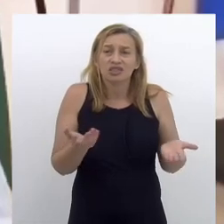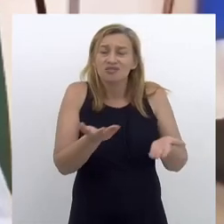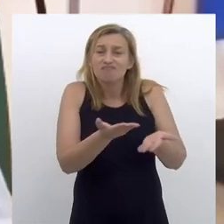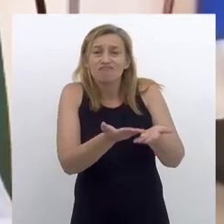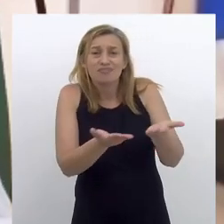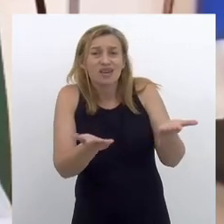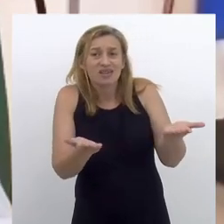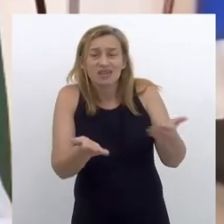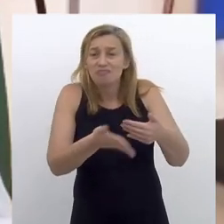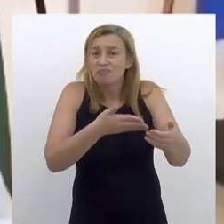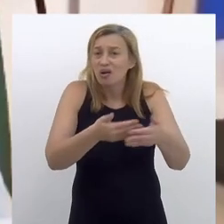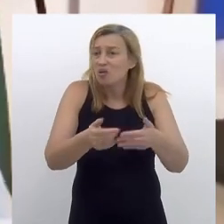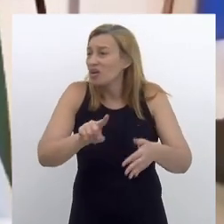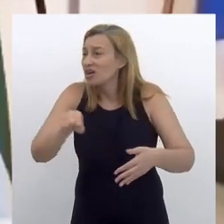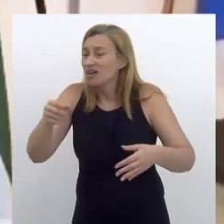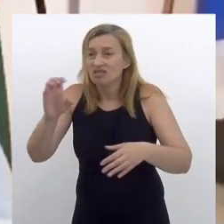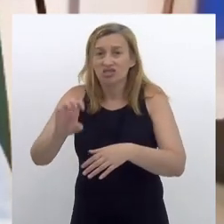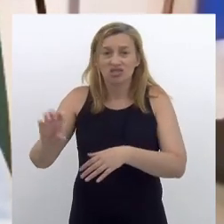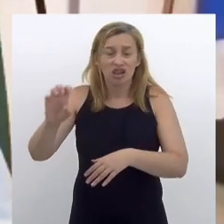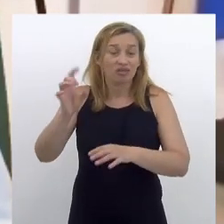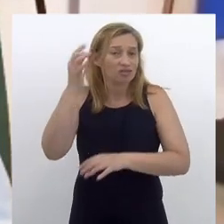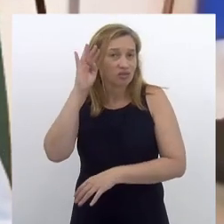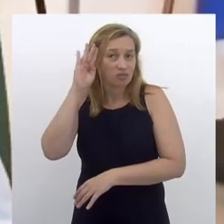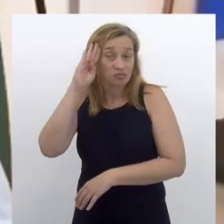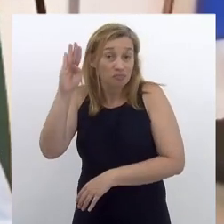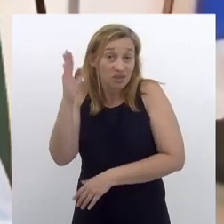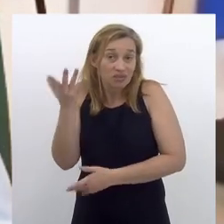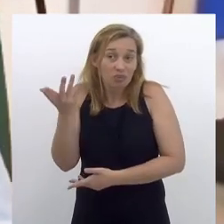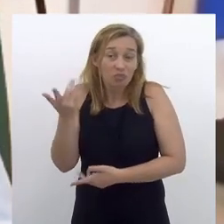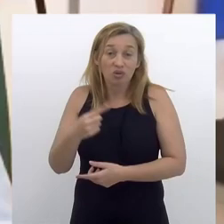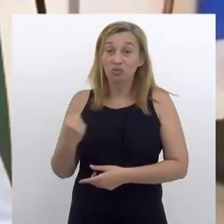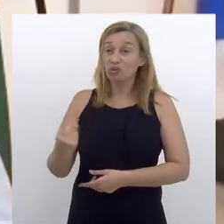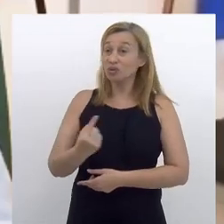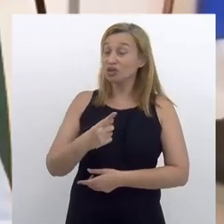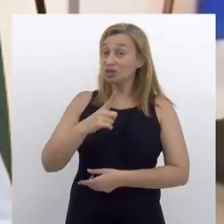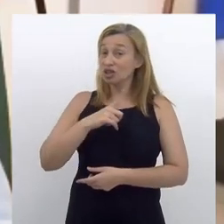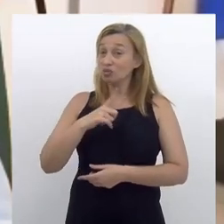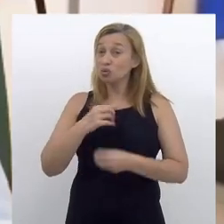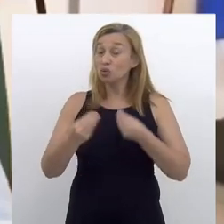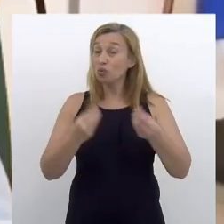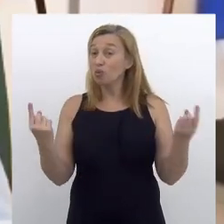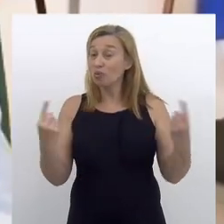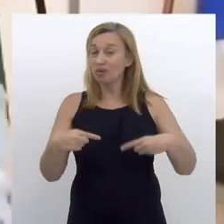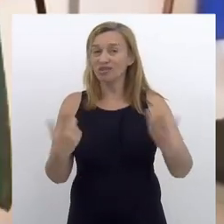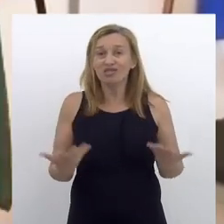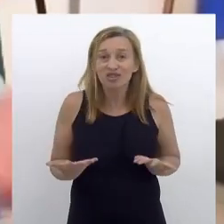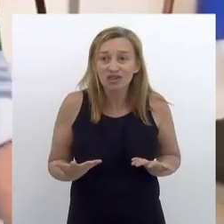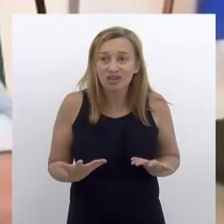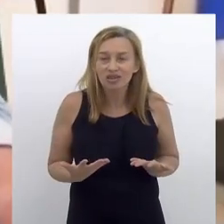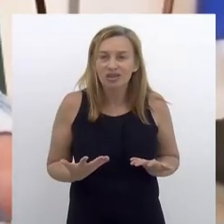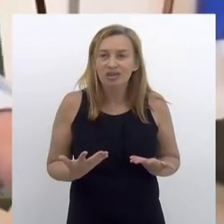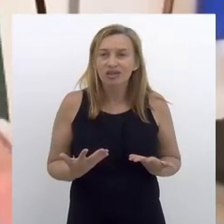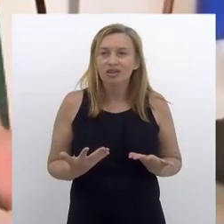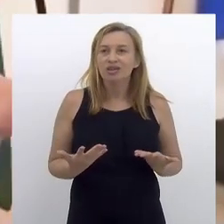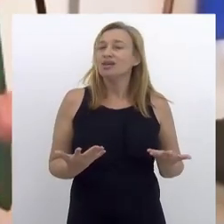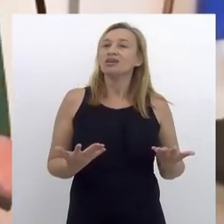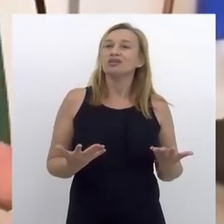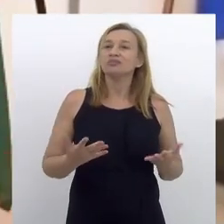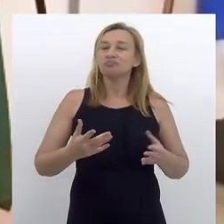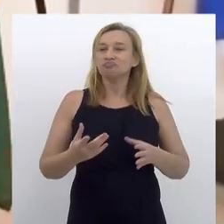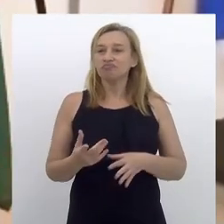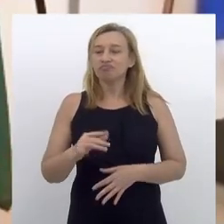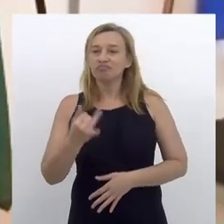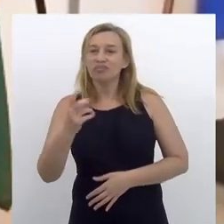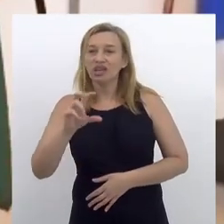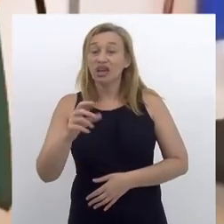Tímida ou omissa para outros estados, especialmente quando nós temos vantagens comparativas. É inadmissível que a gente chegue